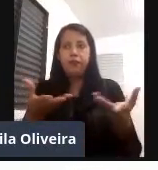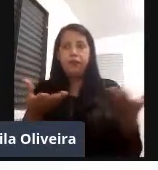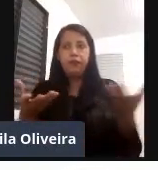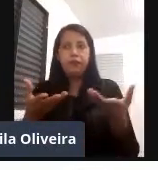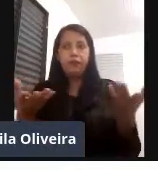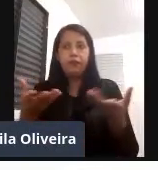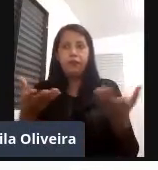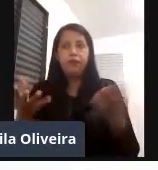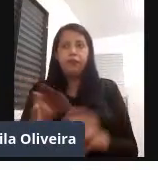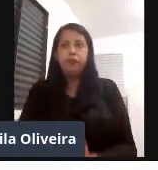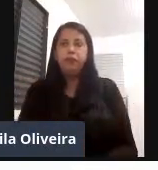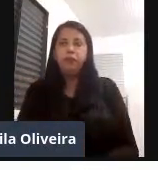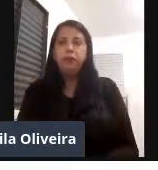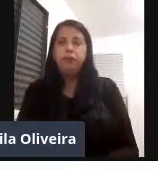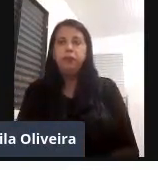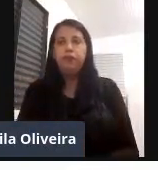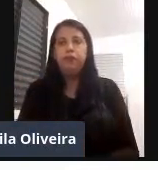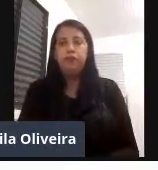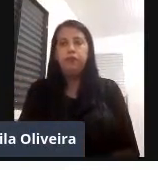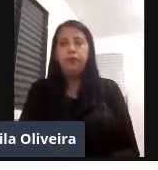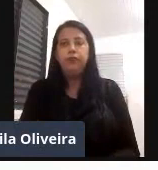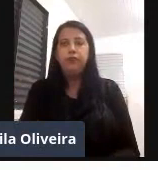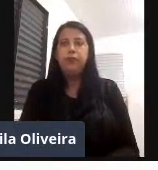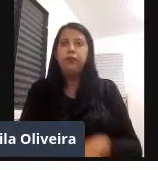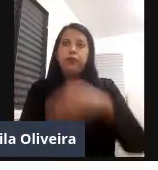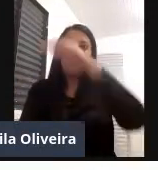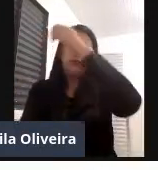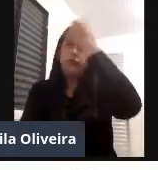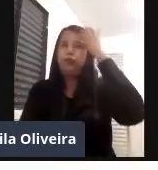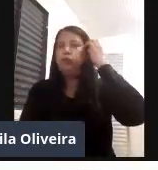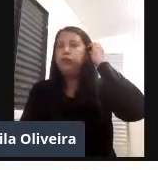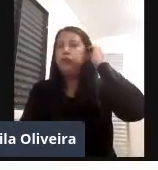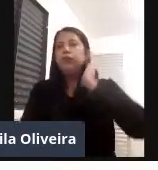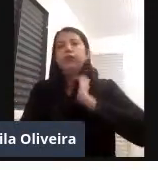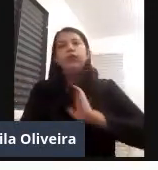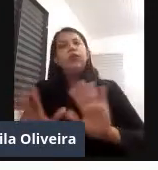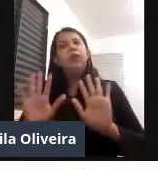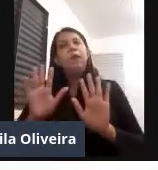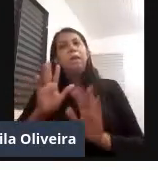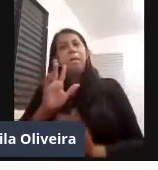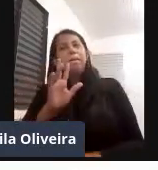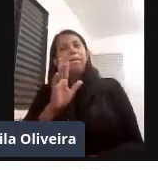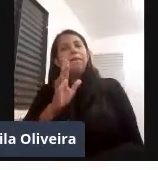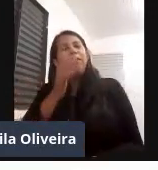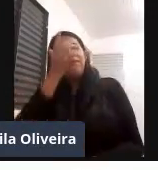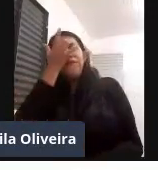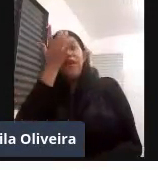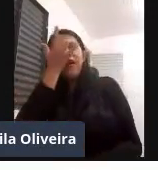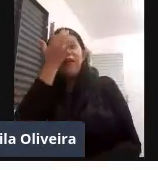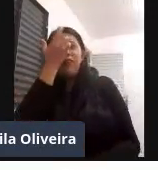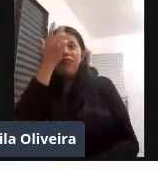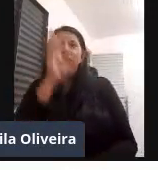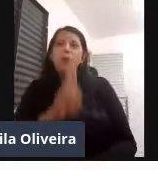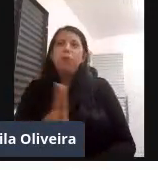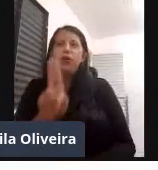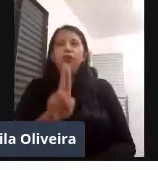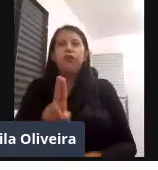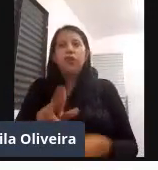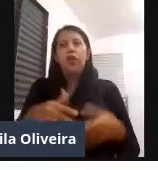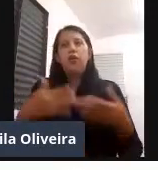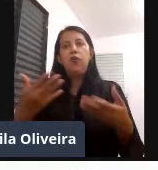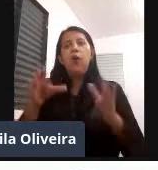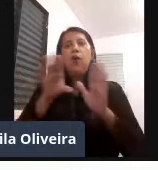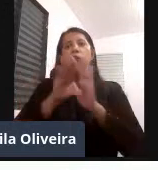mais, posso dizer, mais tranquilos de utilizar, que não tem exatamente restrição, que é o próprio